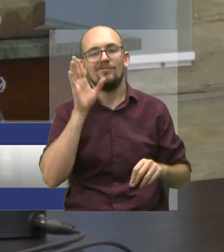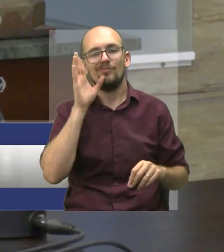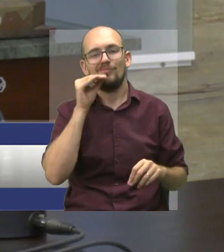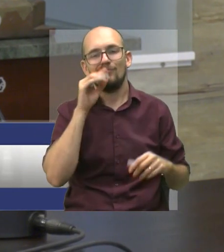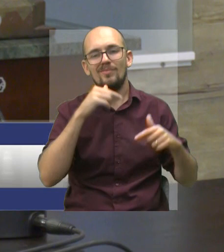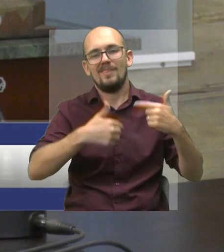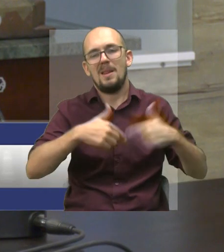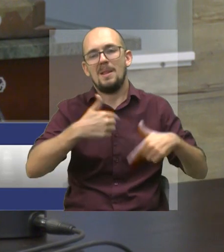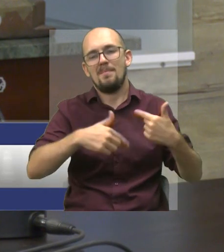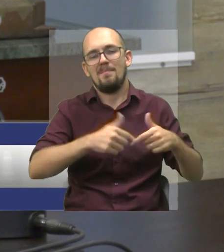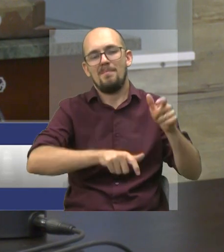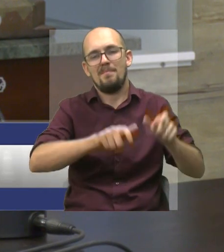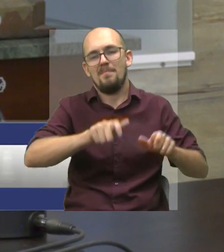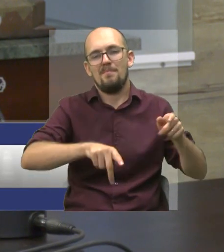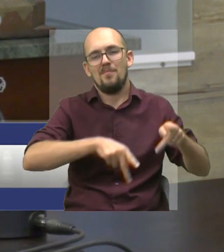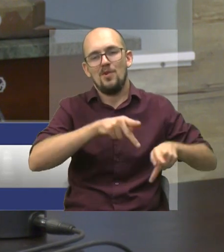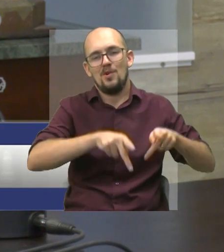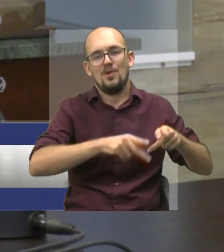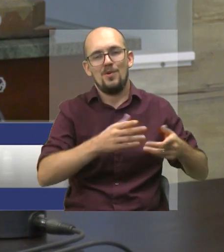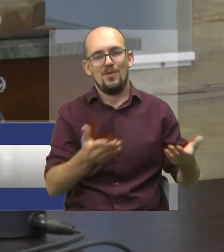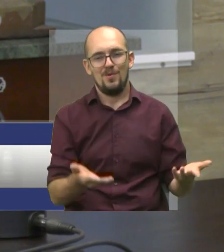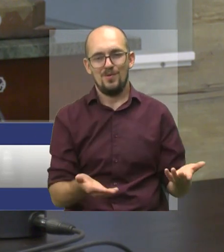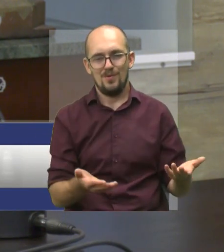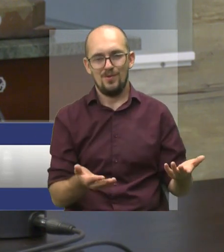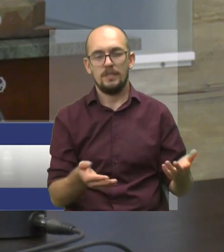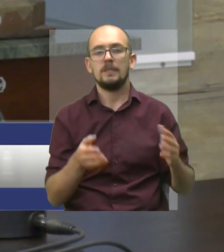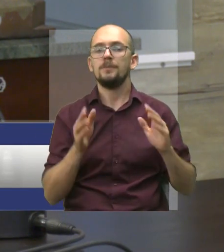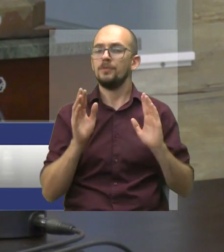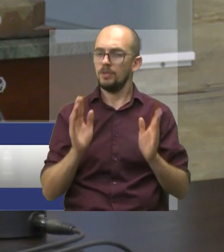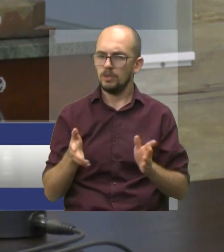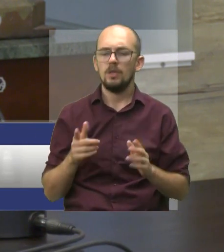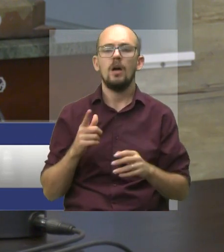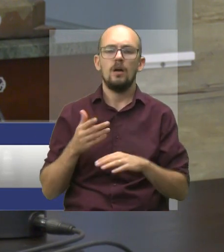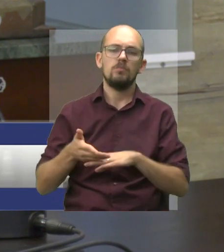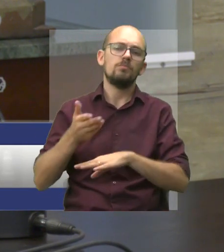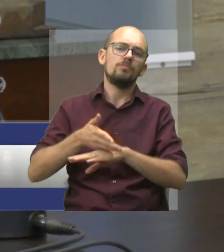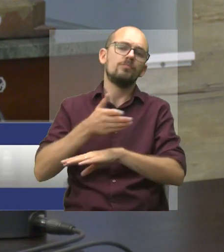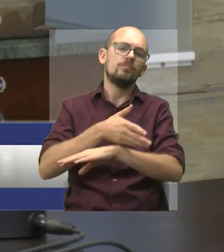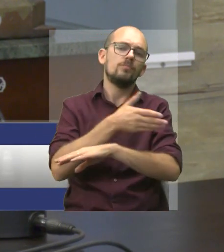E já vem se equilibrando, já houve algumas mudanças